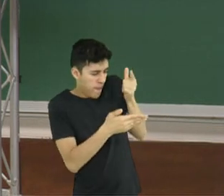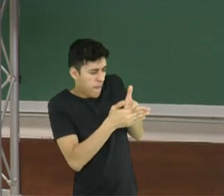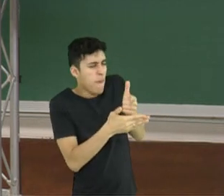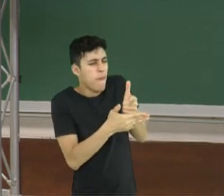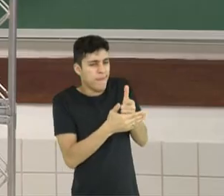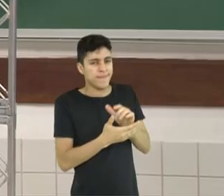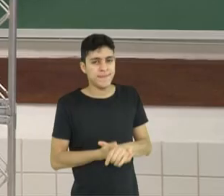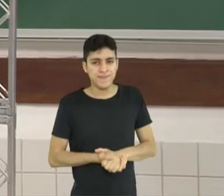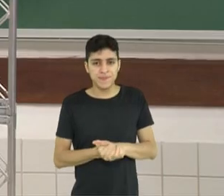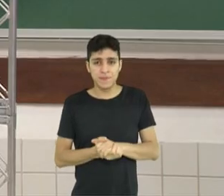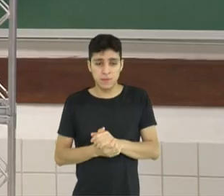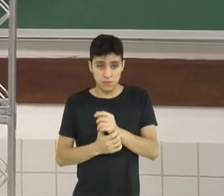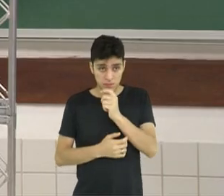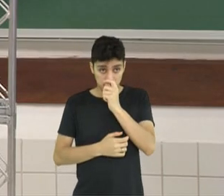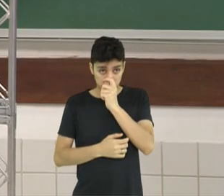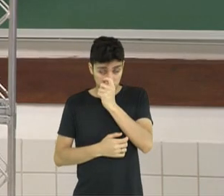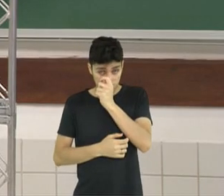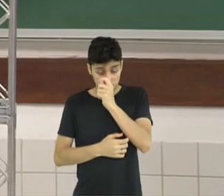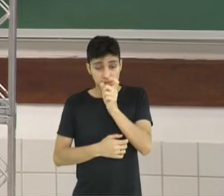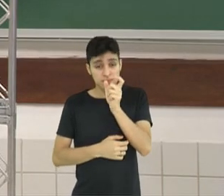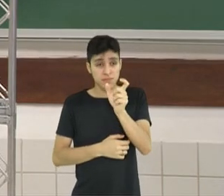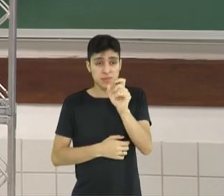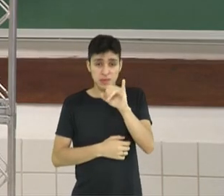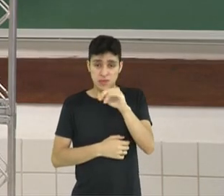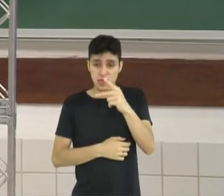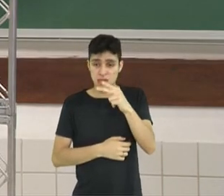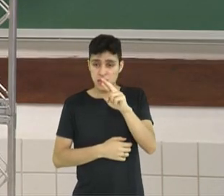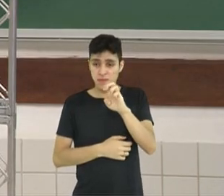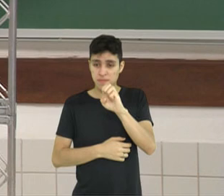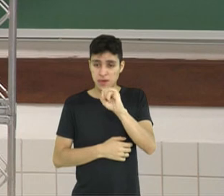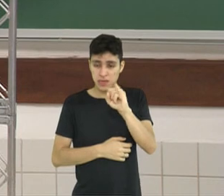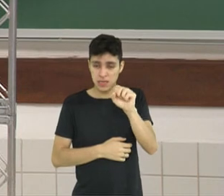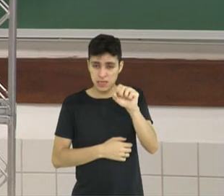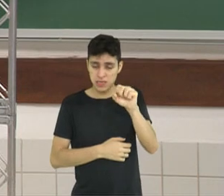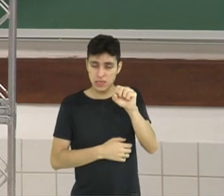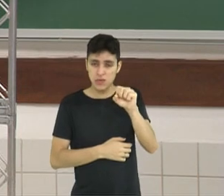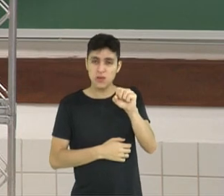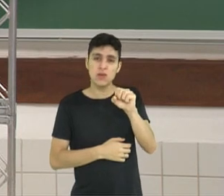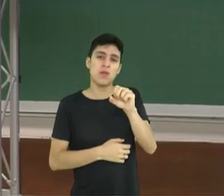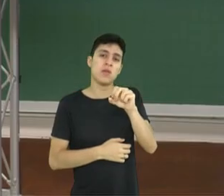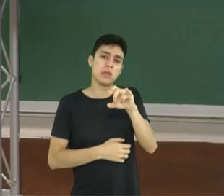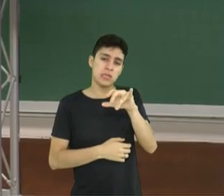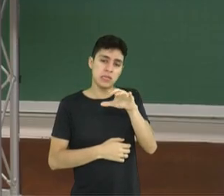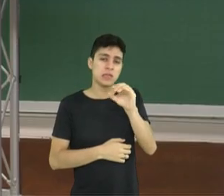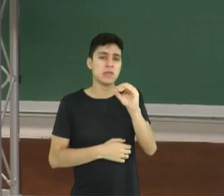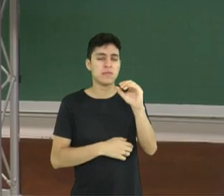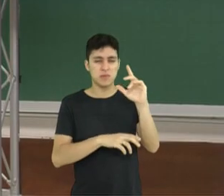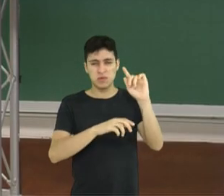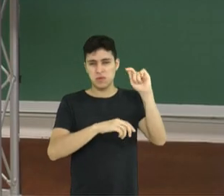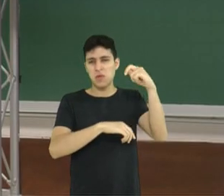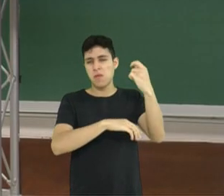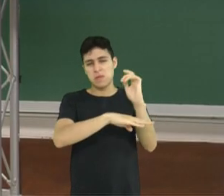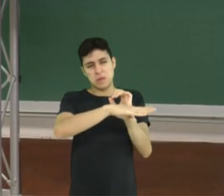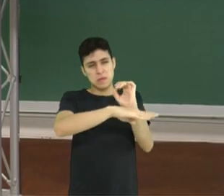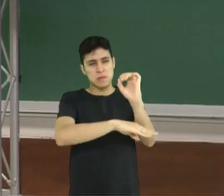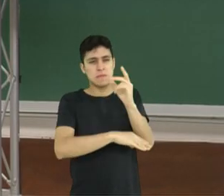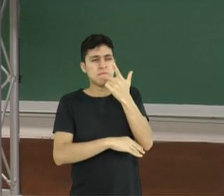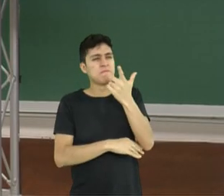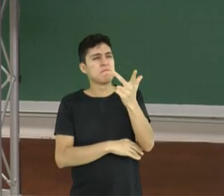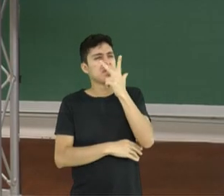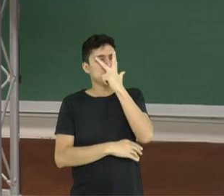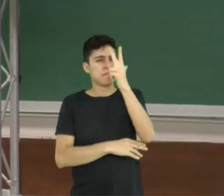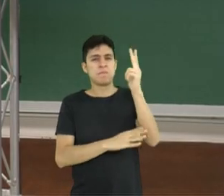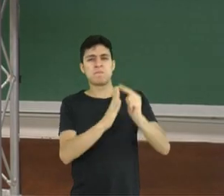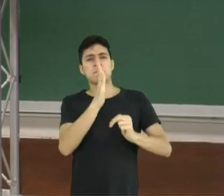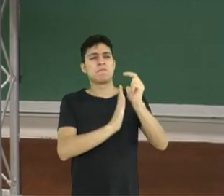né o termo o Impressionismo Vai vendo quadro do modelar impressão nascer do sol e que o cara falou isso